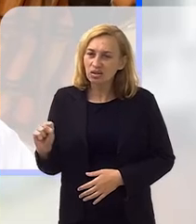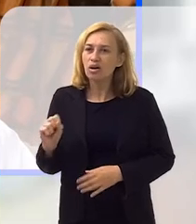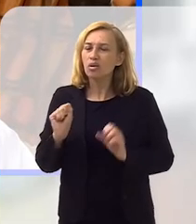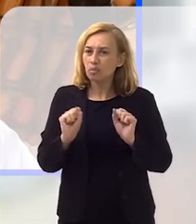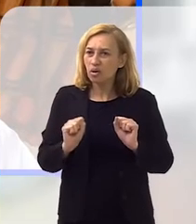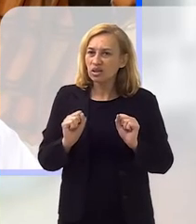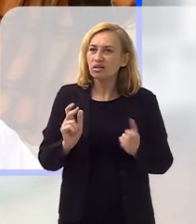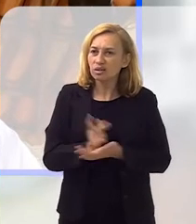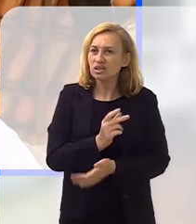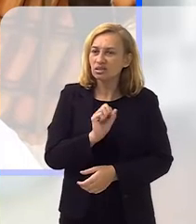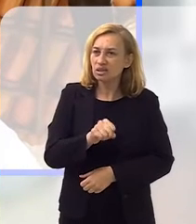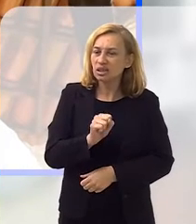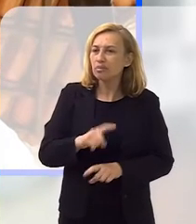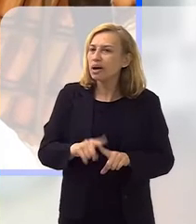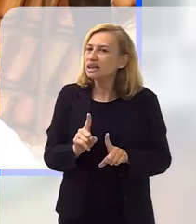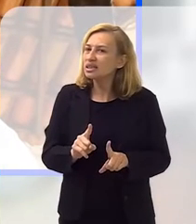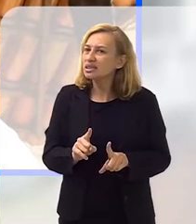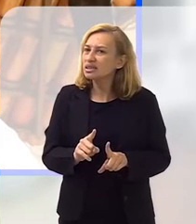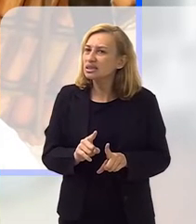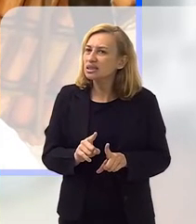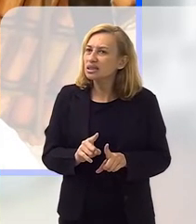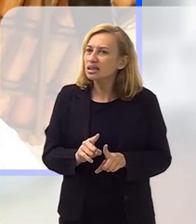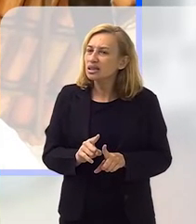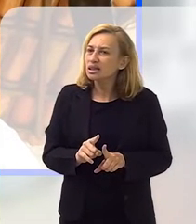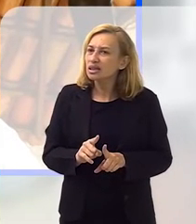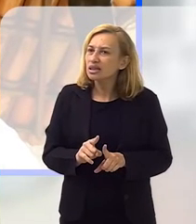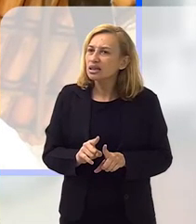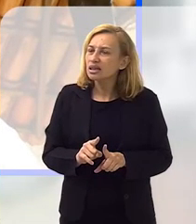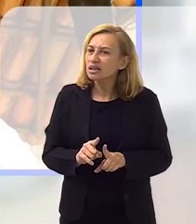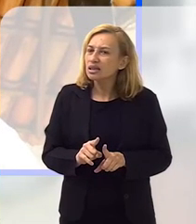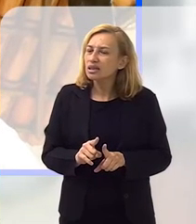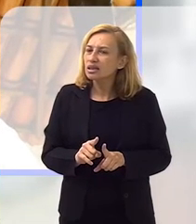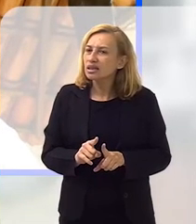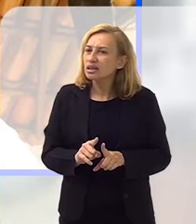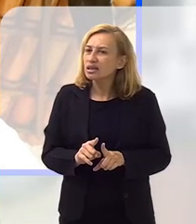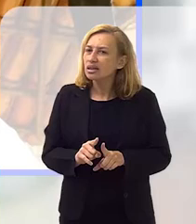Ivone Delsi pode ter rolado um pouquinho disso, assim, mas.